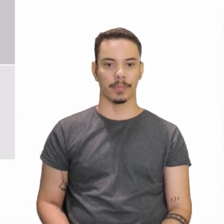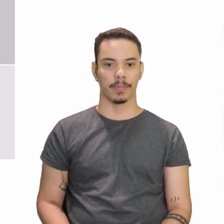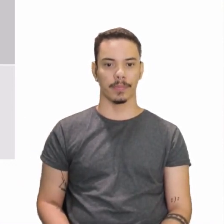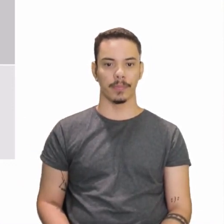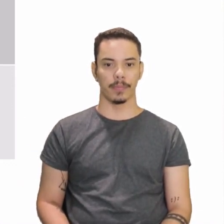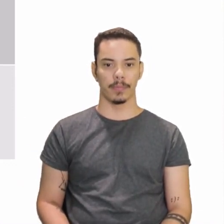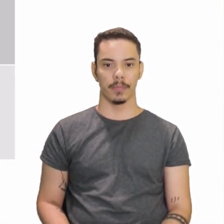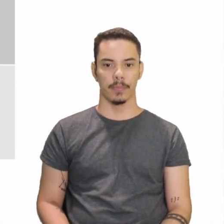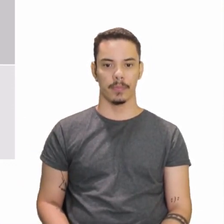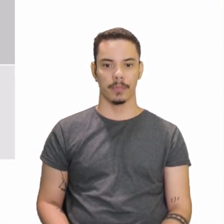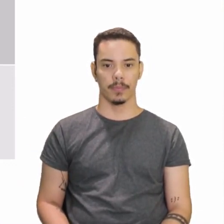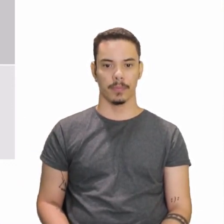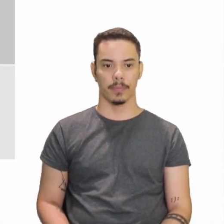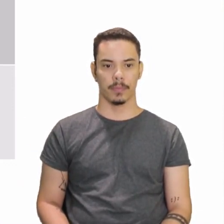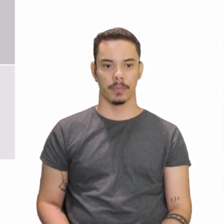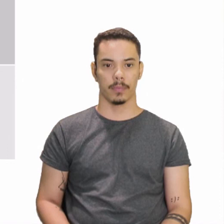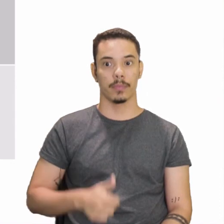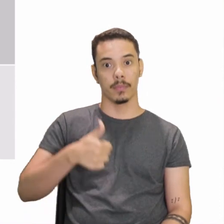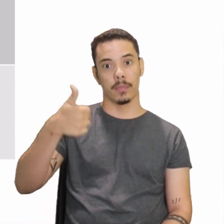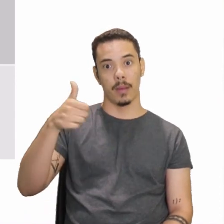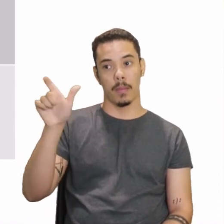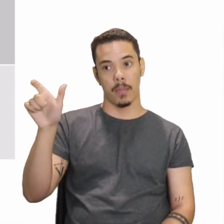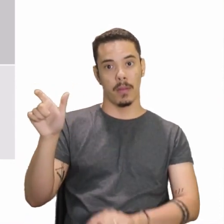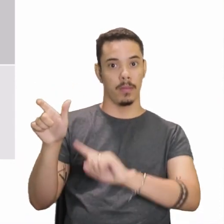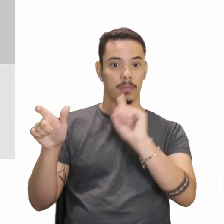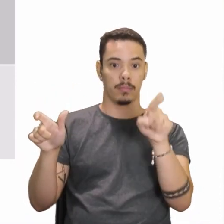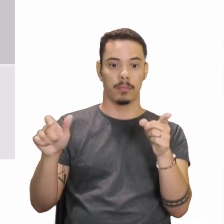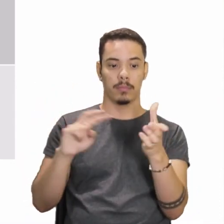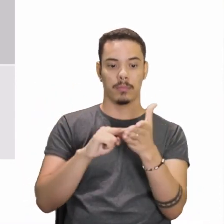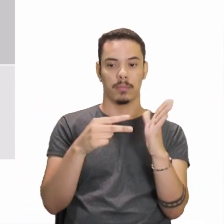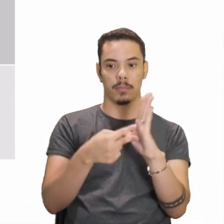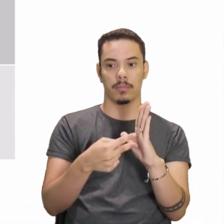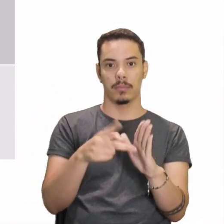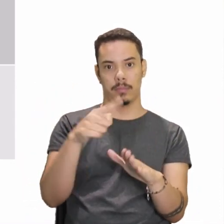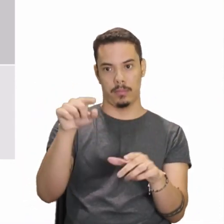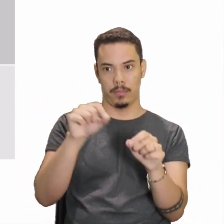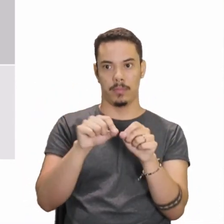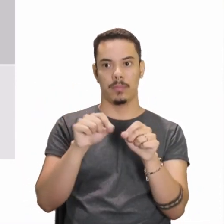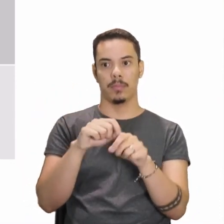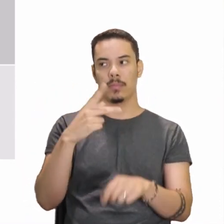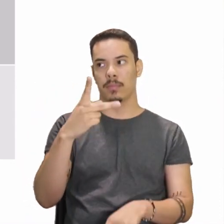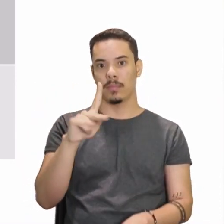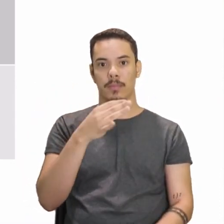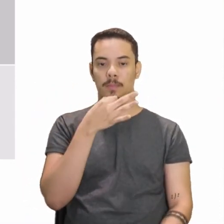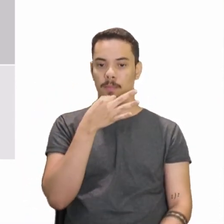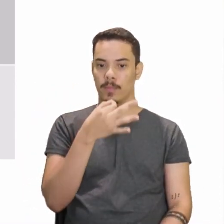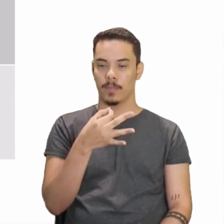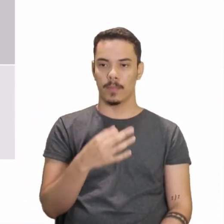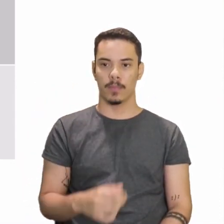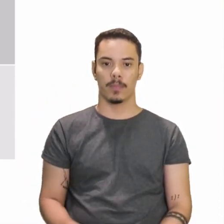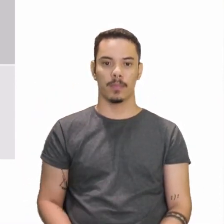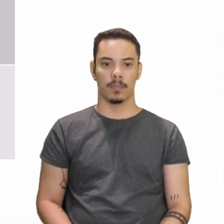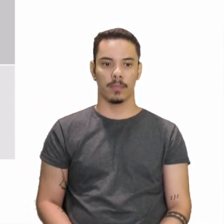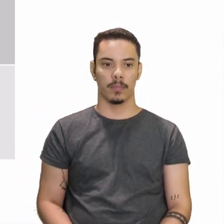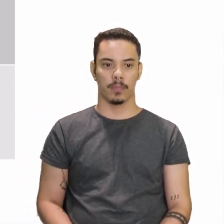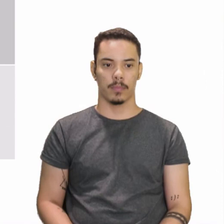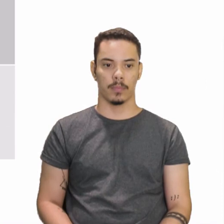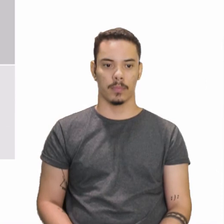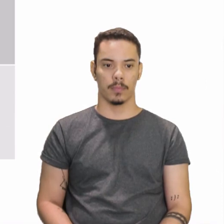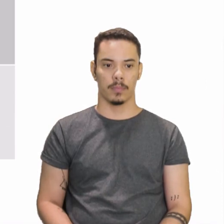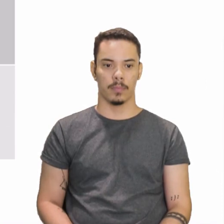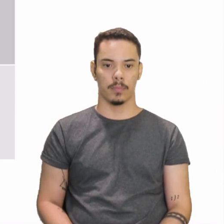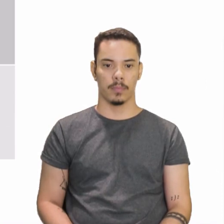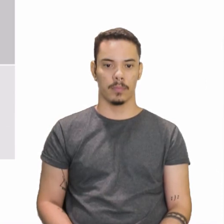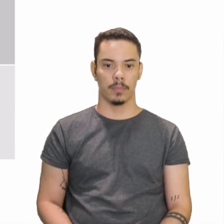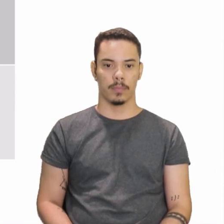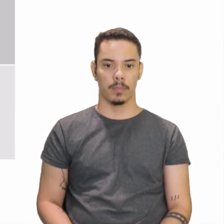e aqui o seu significado. É assim que você pode, né, fazer o seu. É uma sugestão, né? Por exemplo, a palavra banga quer